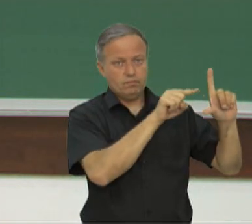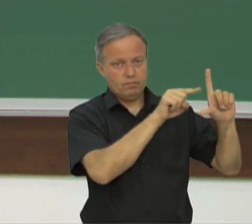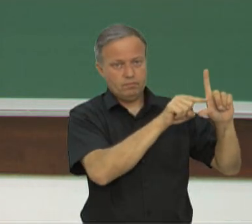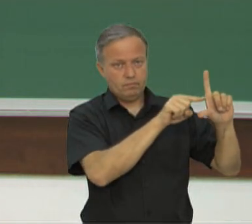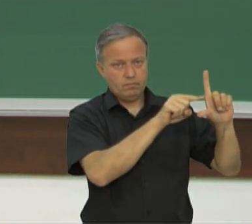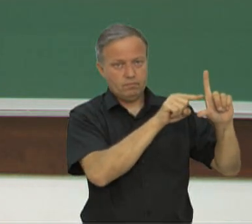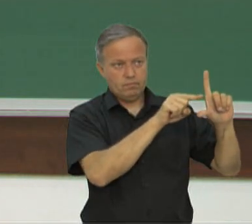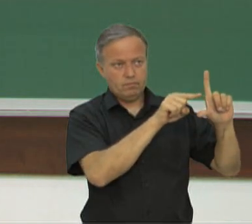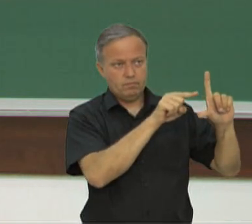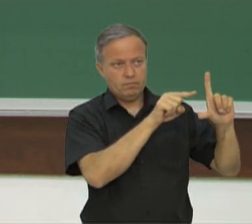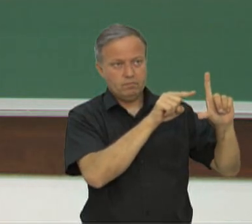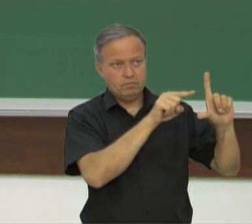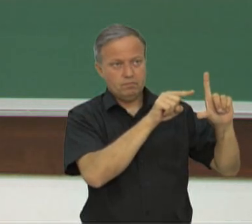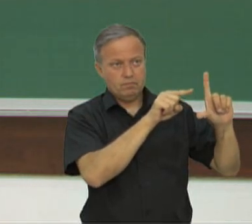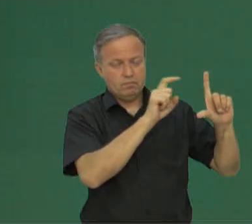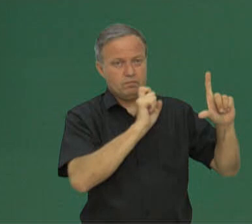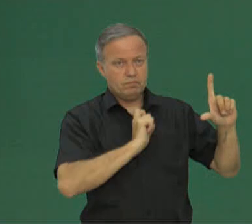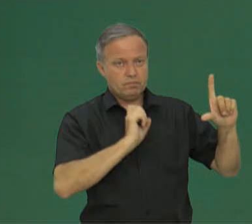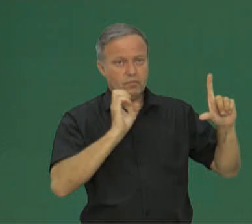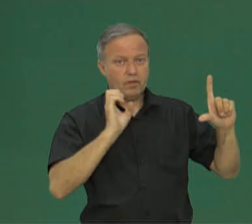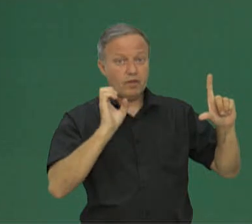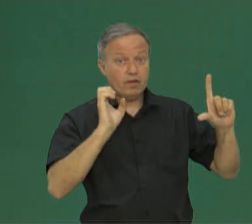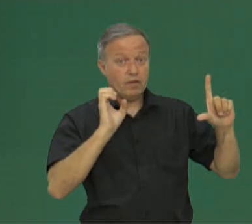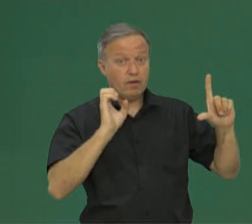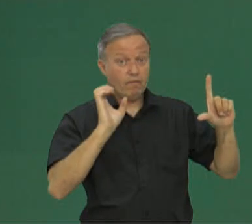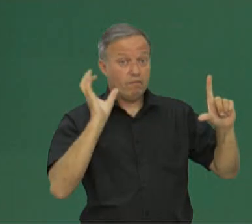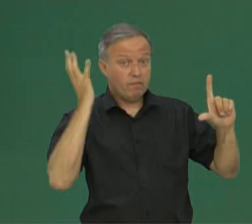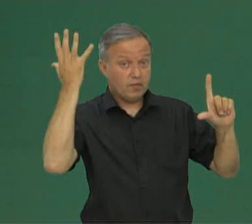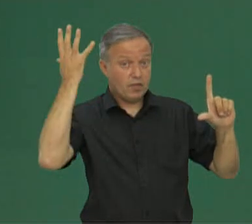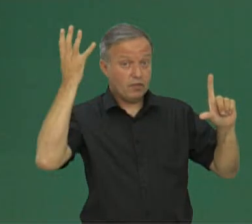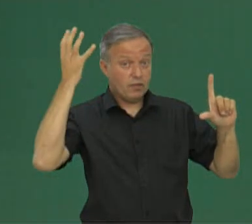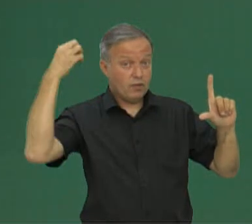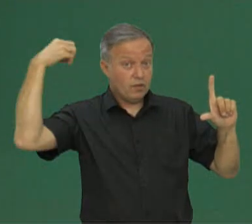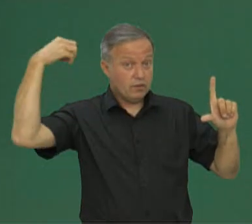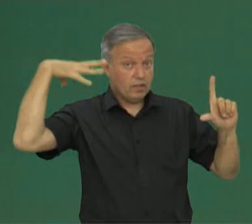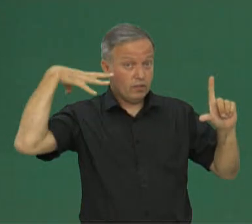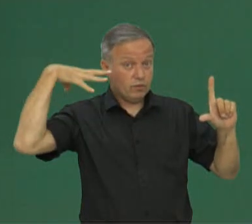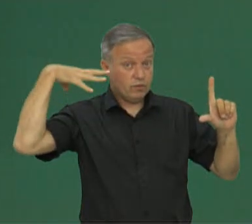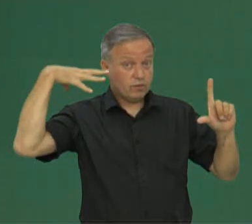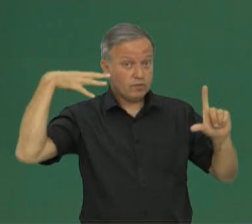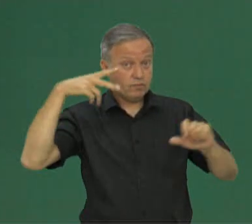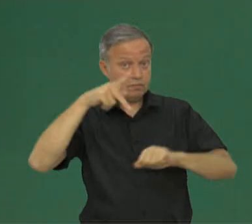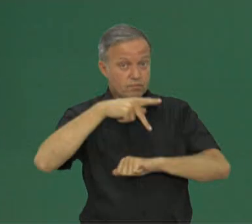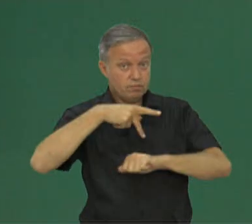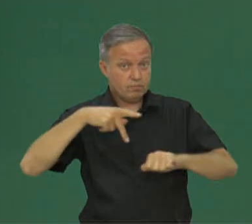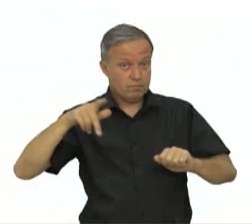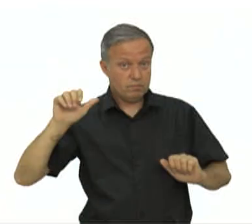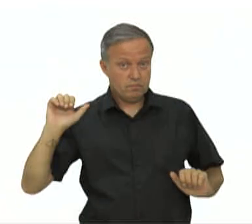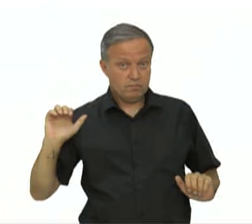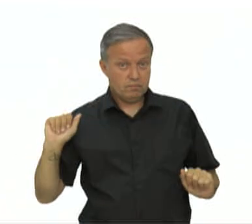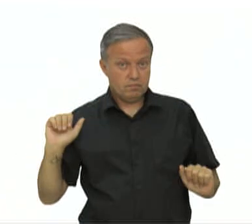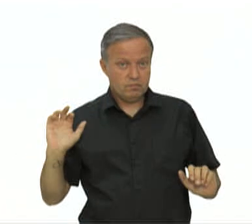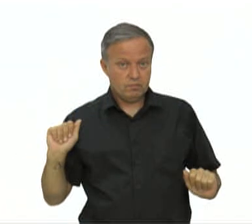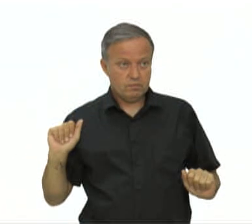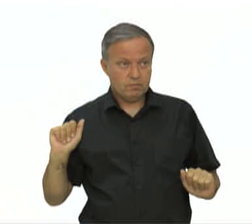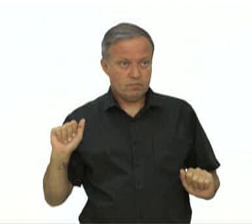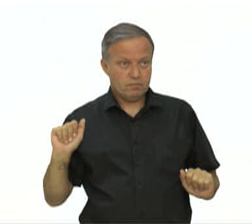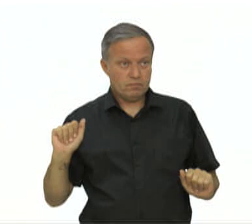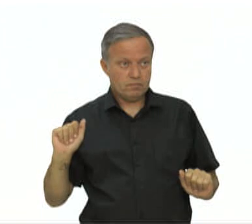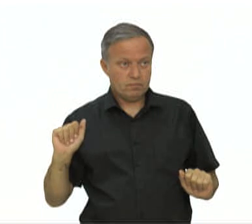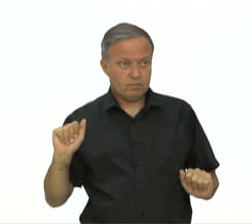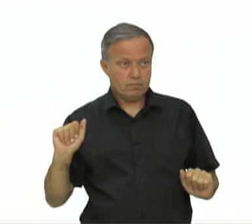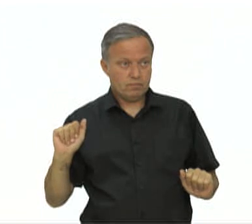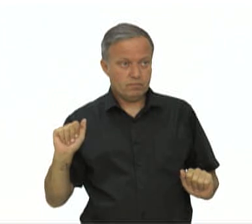primeira imagem aqui do Festival de Luzes de Barcelona, que fica na Espanha, que foi realizado em 2015. Aqui,